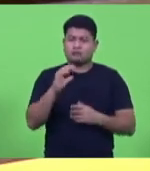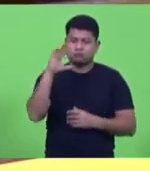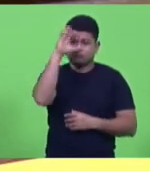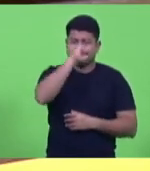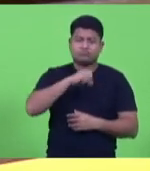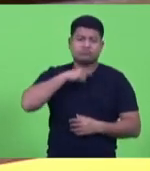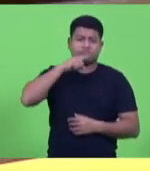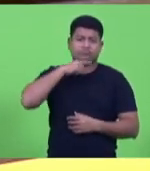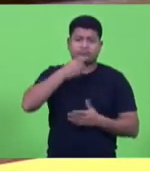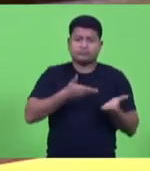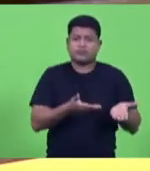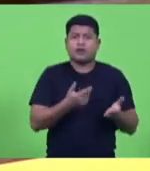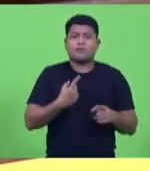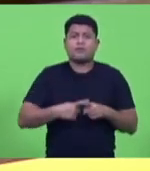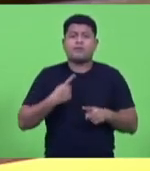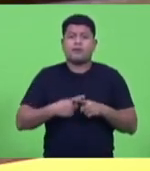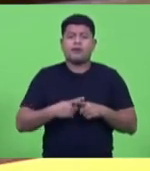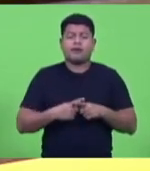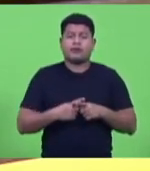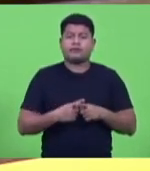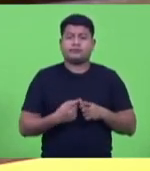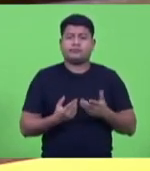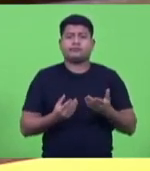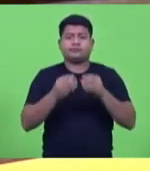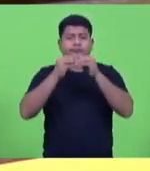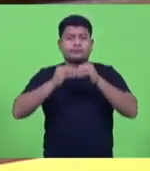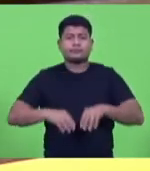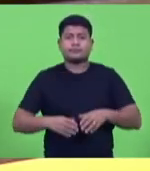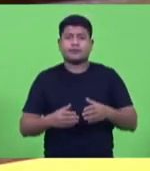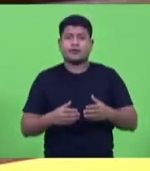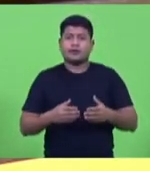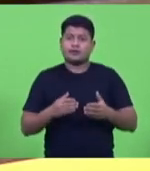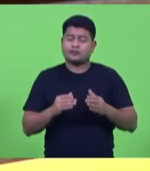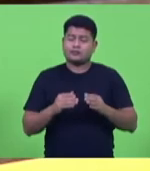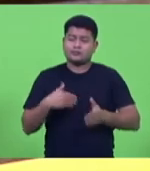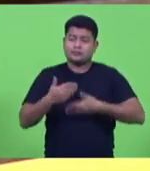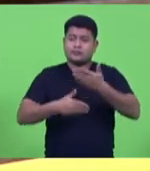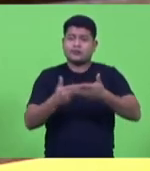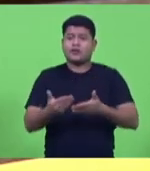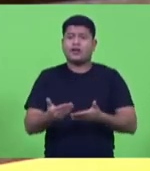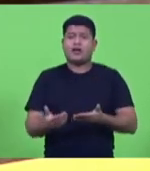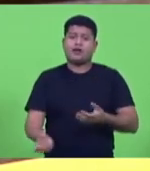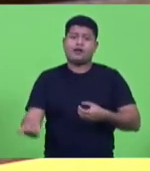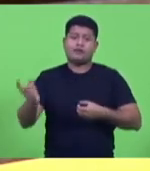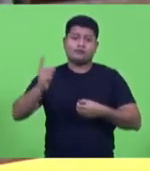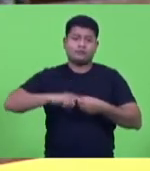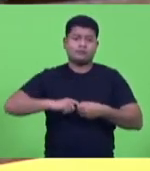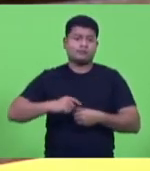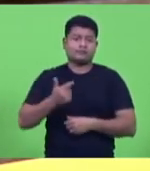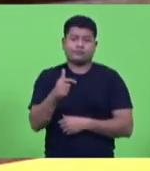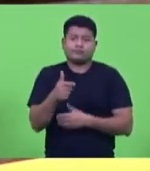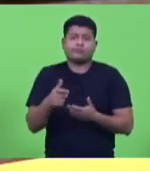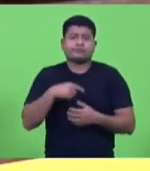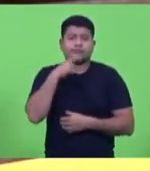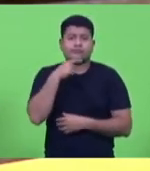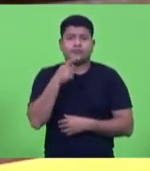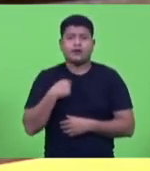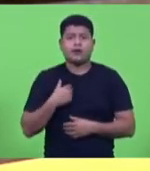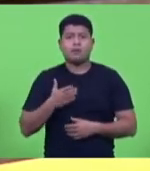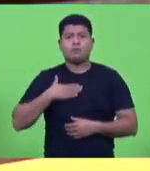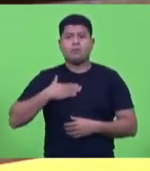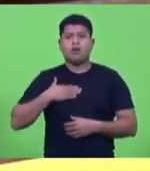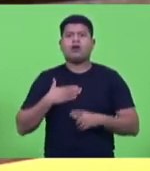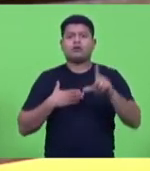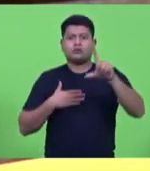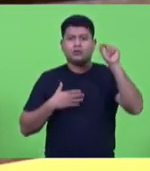prejuízo, um dano na educação dessas crianças, que talvez nunca será reparado. Meu posicionamento é ao lado desse